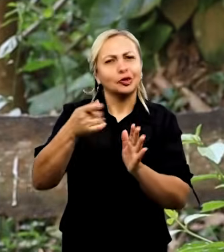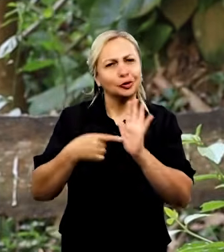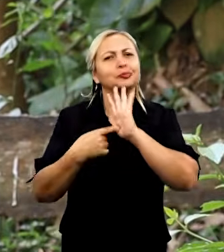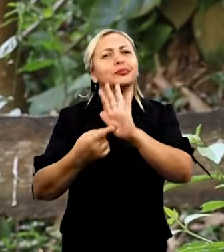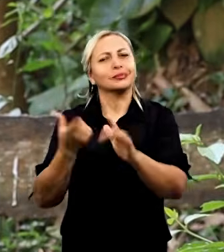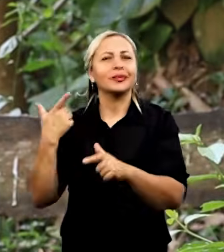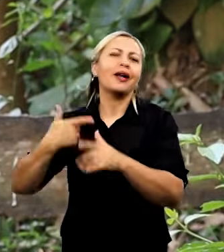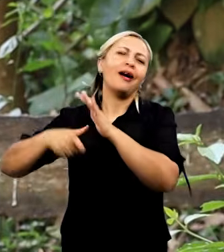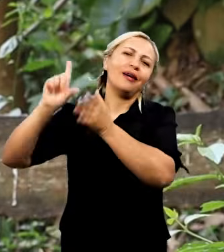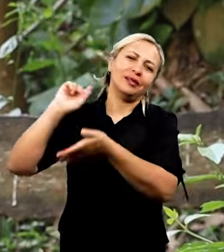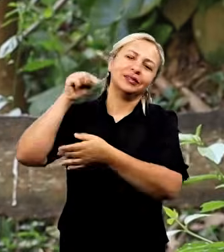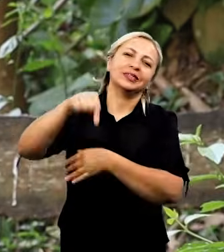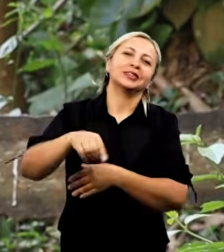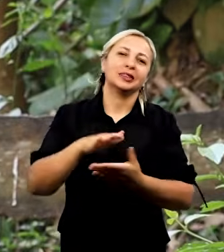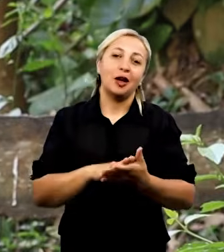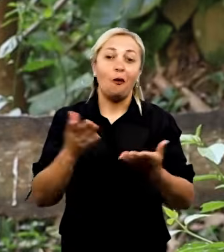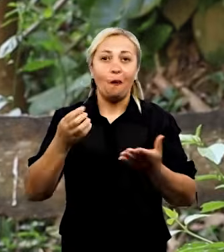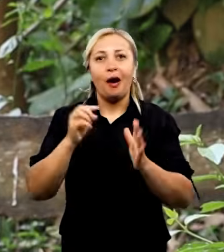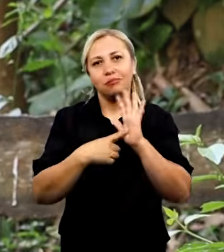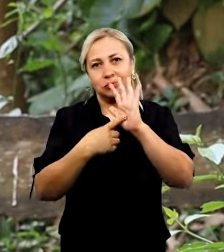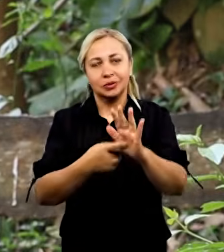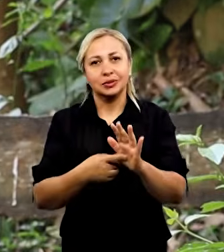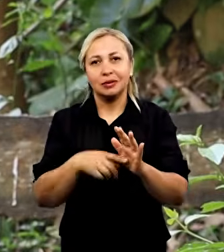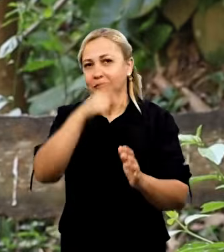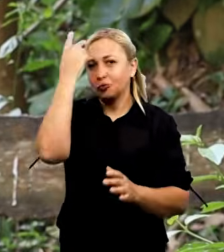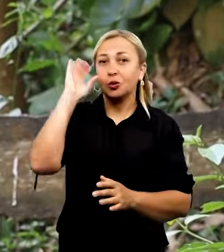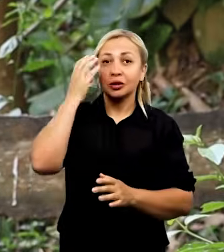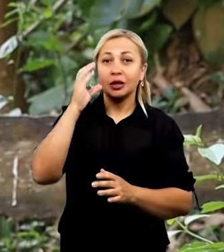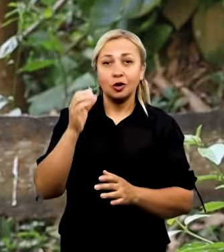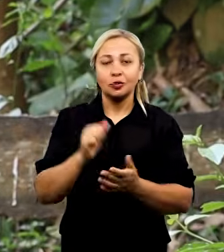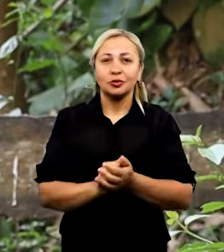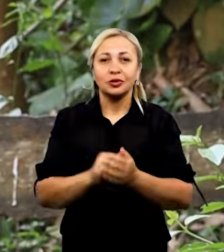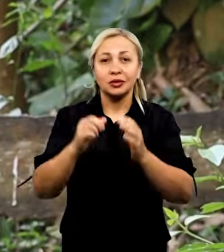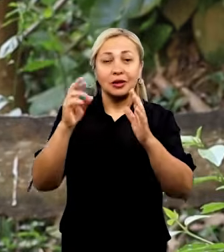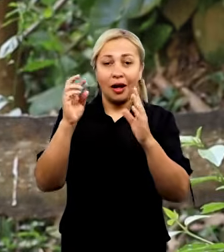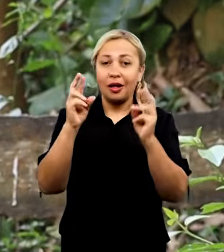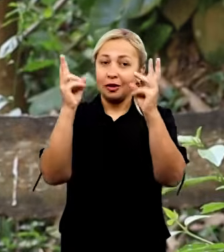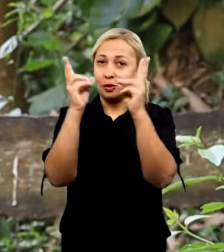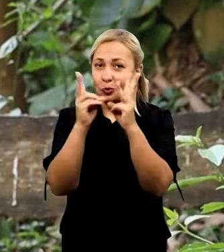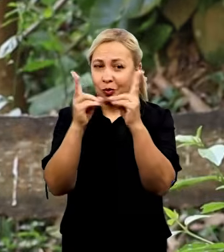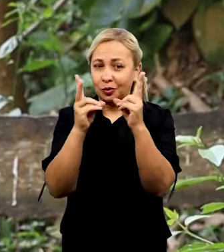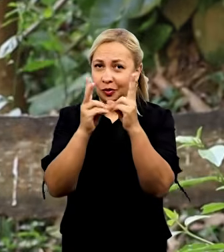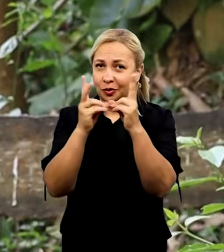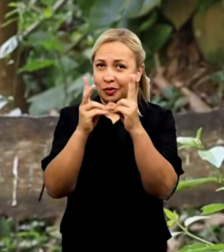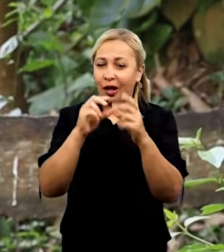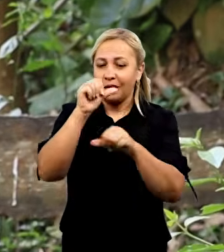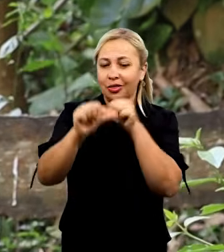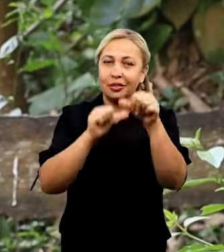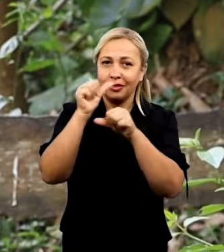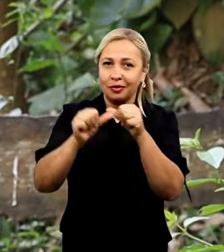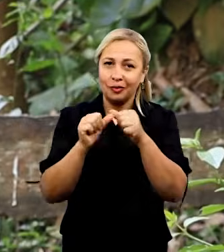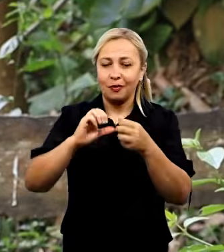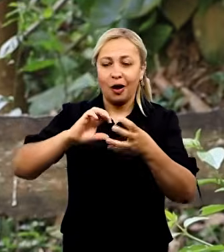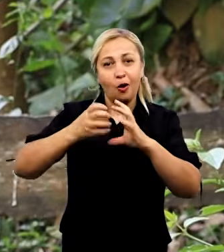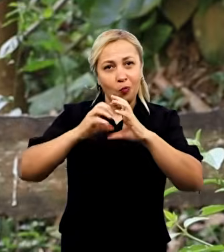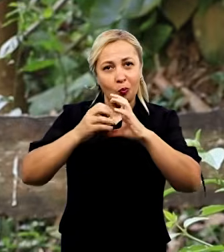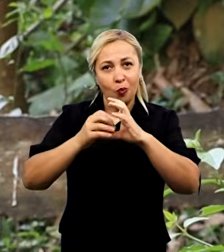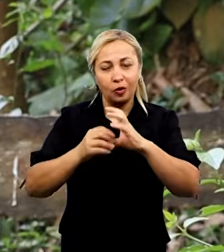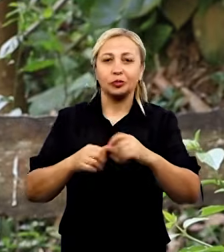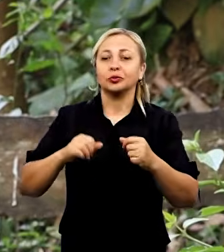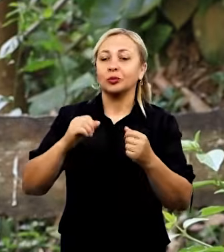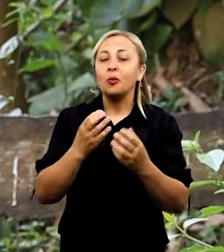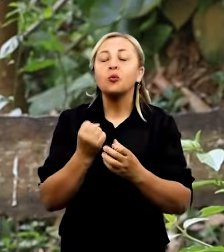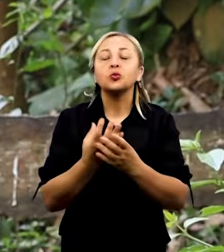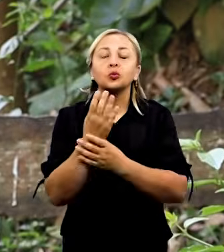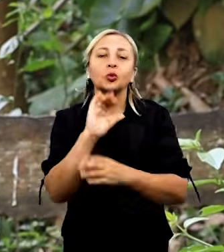já apresentadas em nosso programa. Hoje nós vamos mostrar que cientistas da Universidade Federal do Rio Grande do Norte desenvolveram um gel